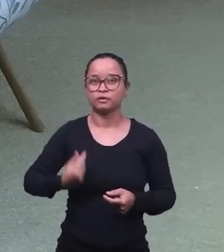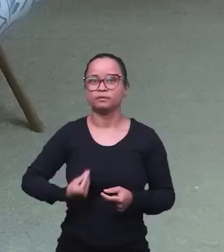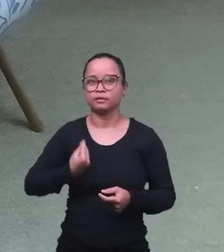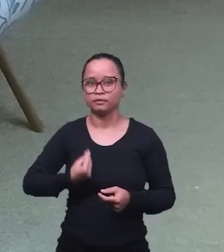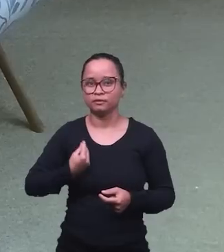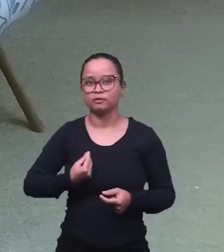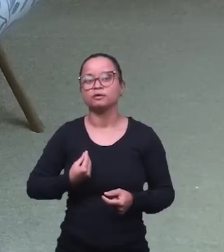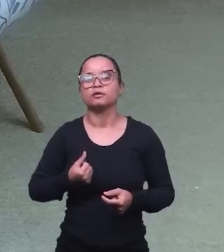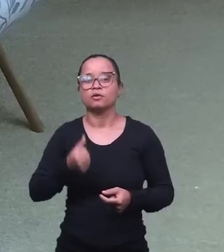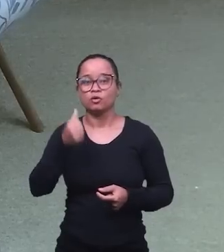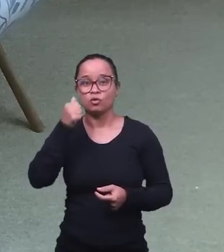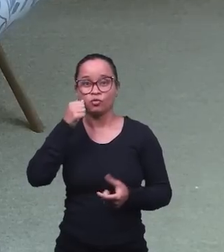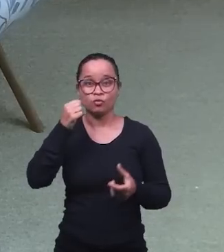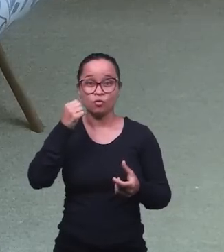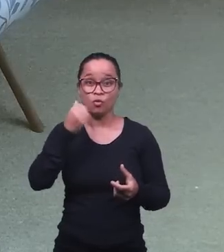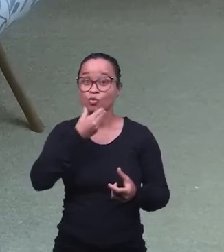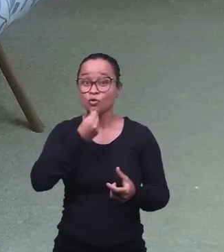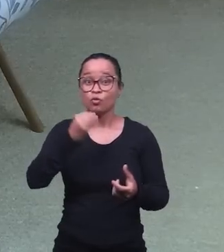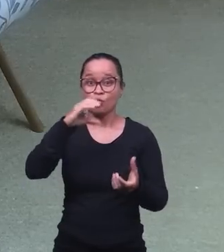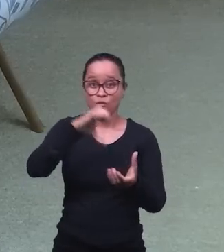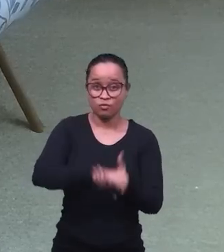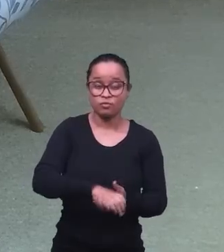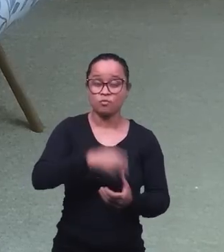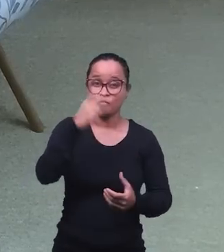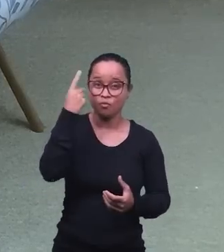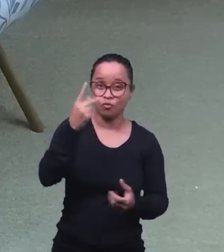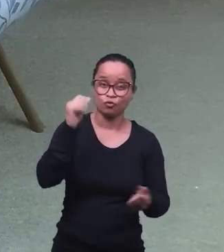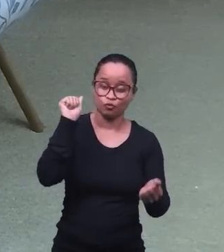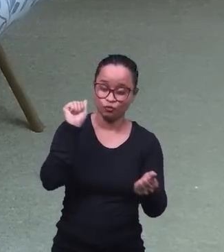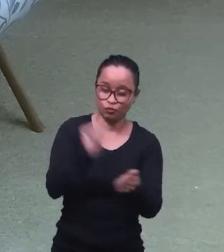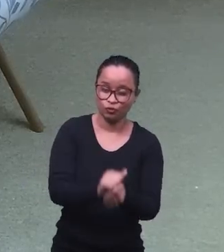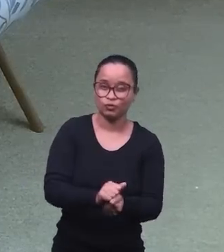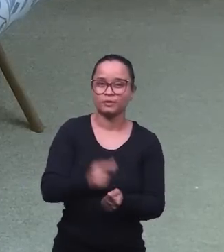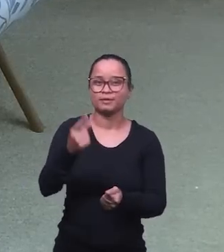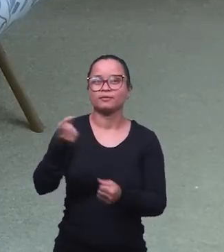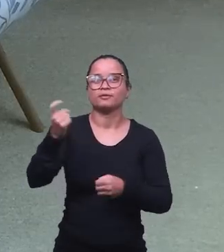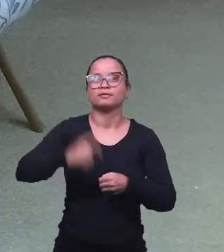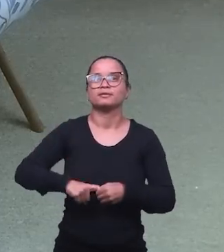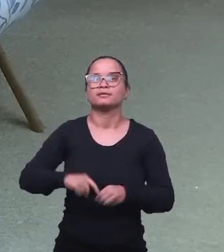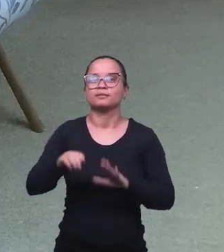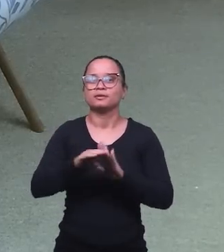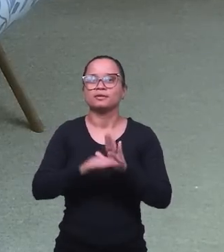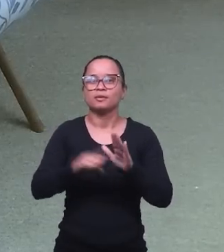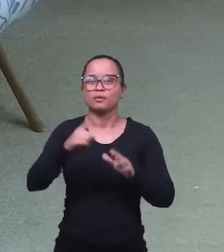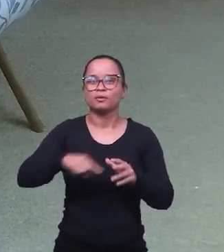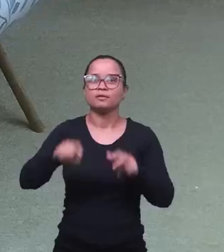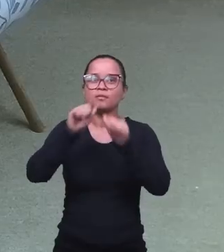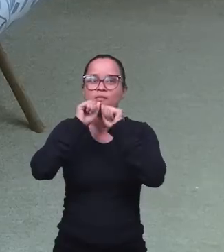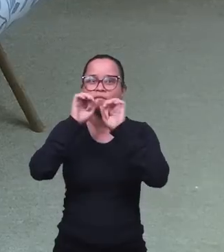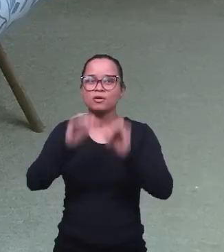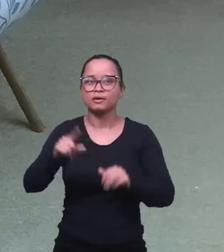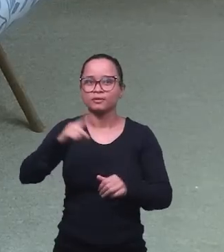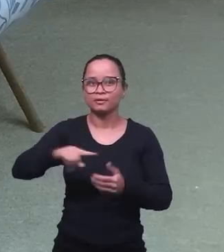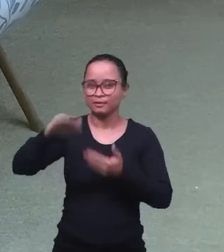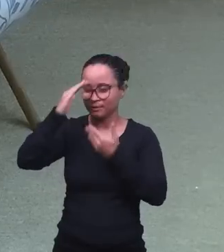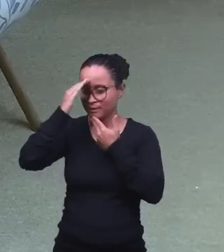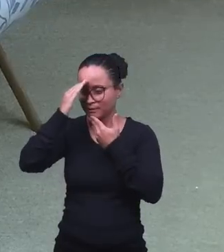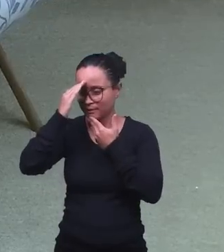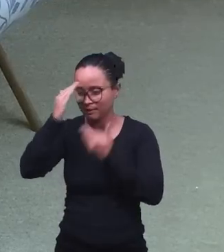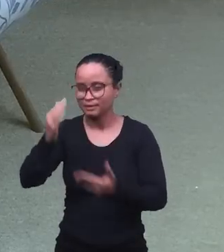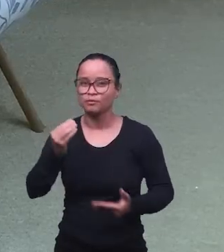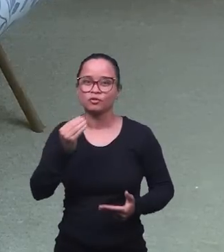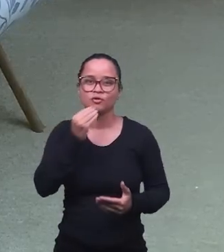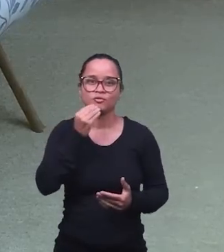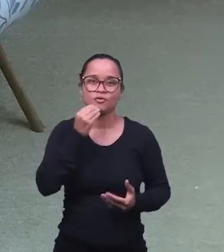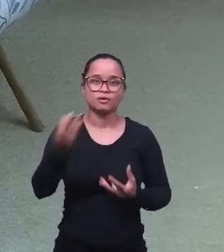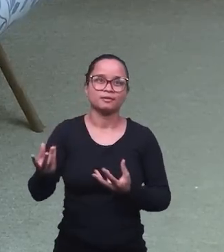como falei com Amém. seu esposo, né, voltando ao Rio de Janeiro, estarem conosco aqui no programa, vai ser para nós uma grande bênção. Nós te E agradecemos a oportunidade que